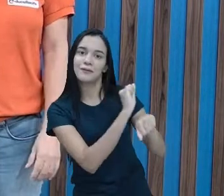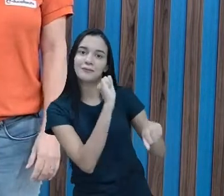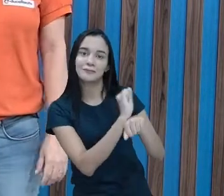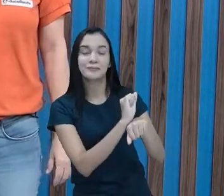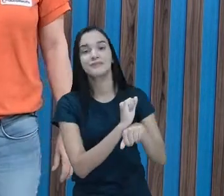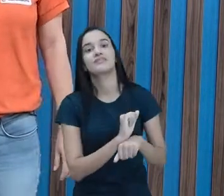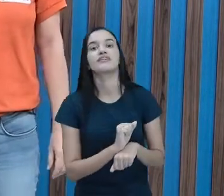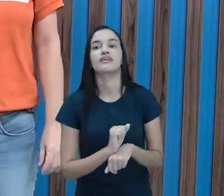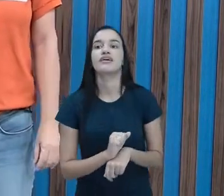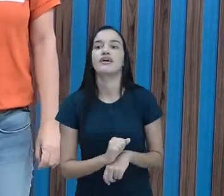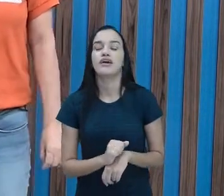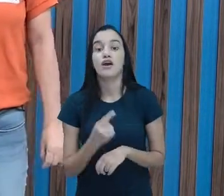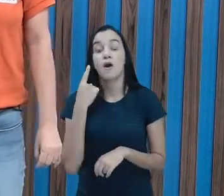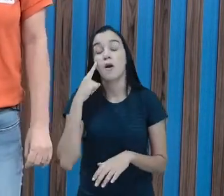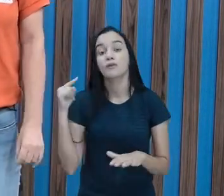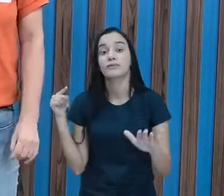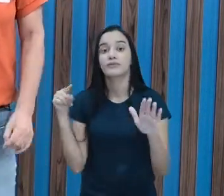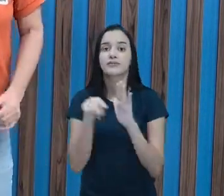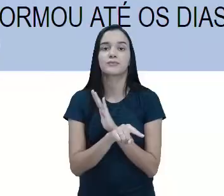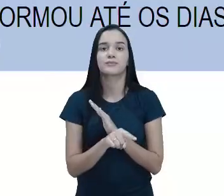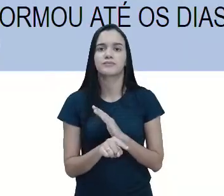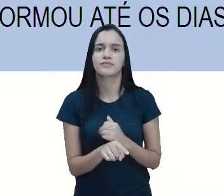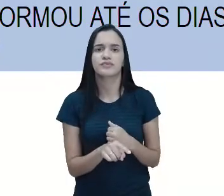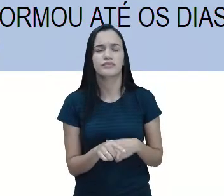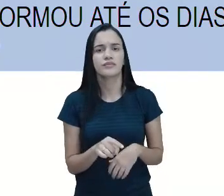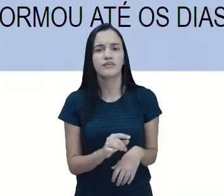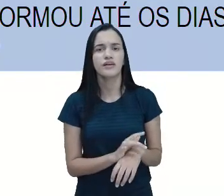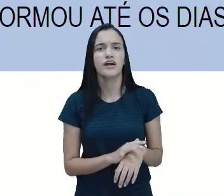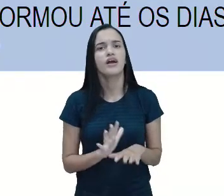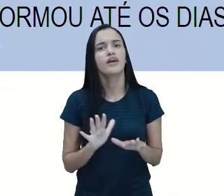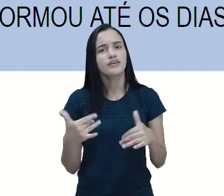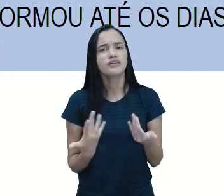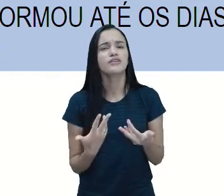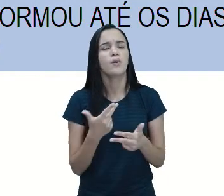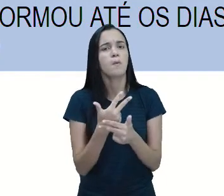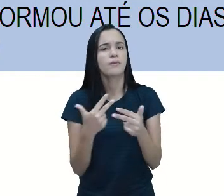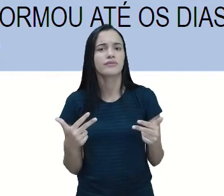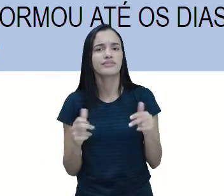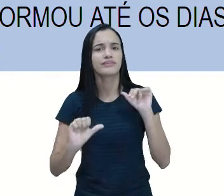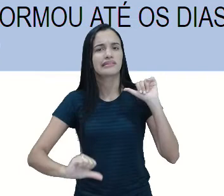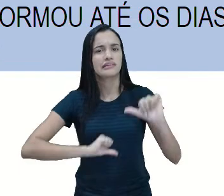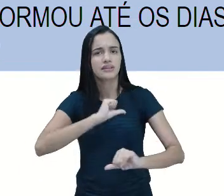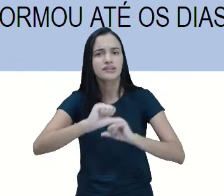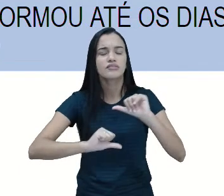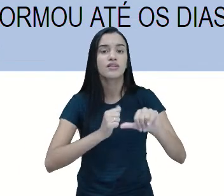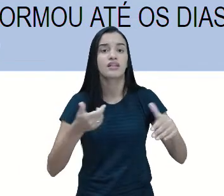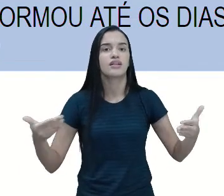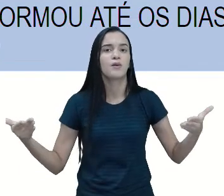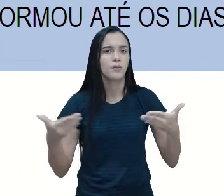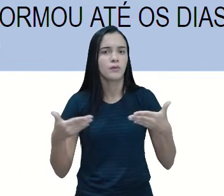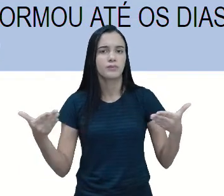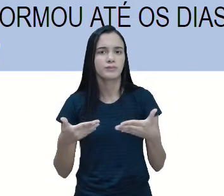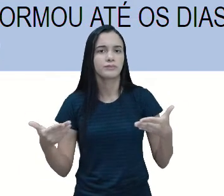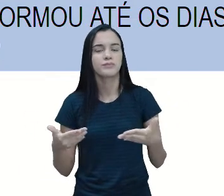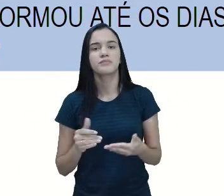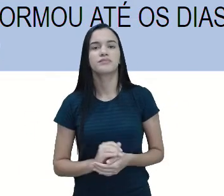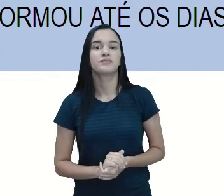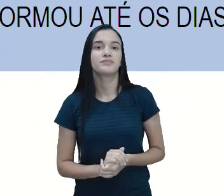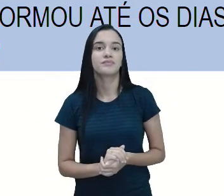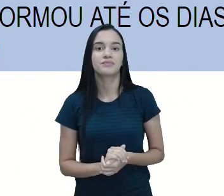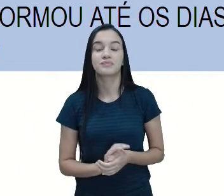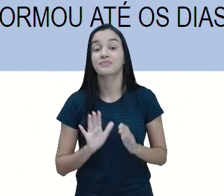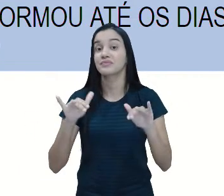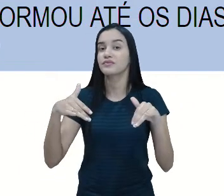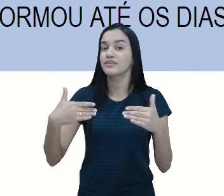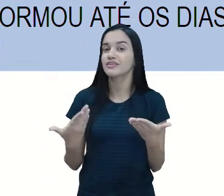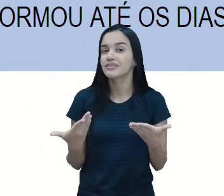ó. Outra pergunta. Será que muita coisa se transformou até os dias atuais? E